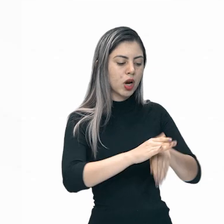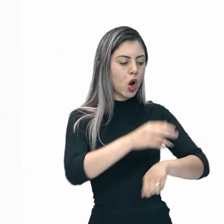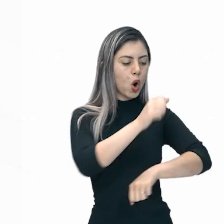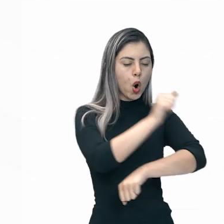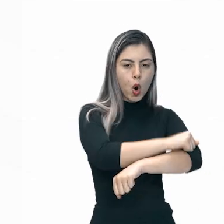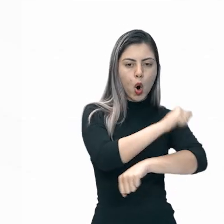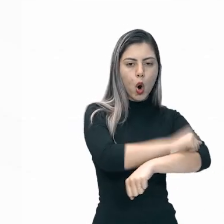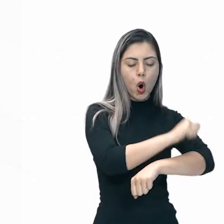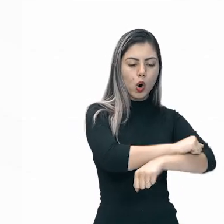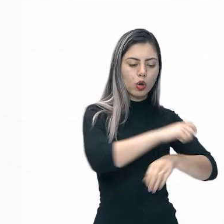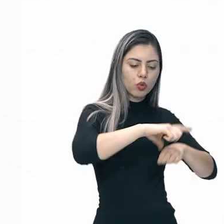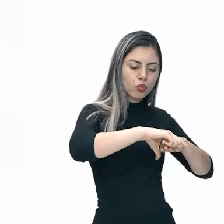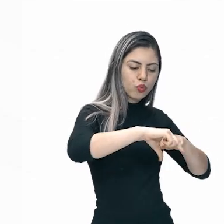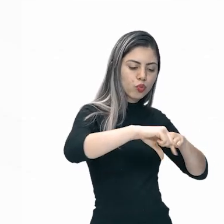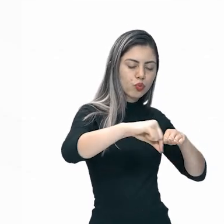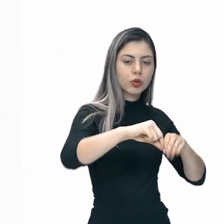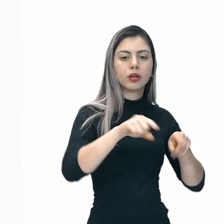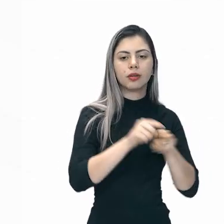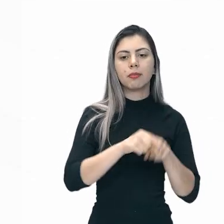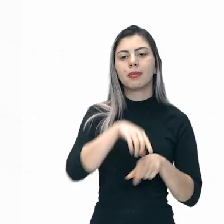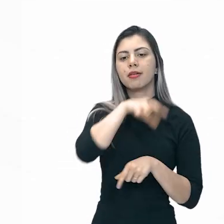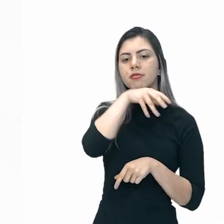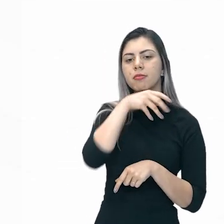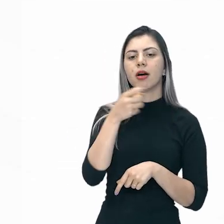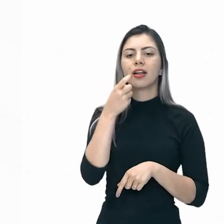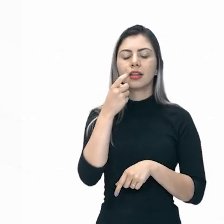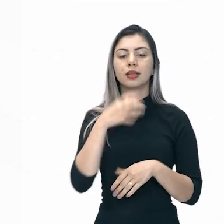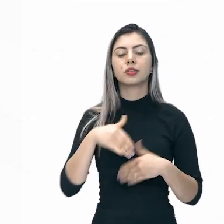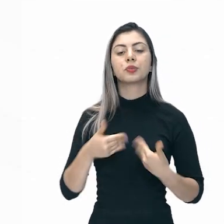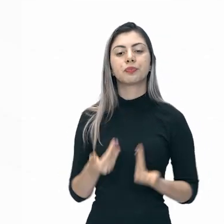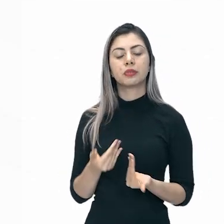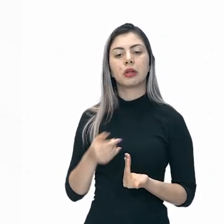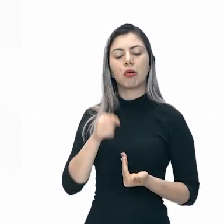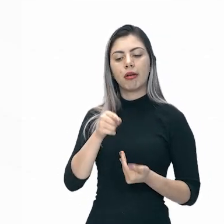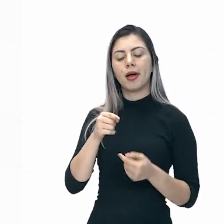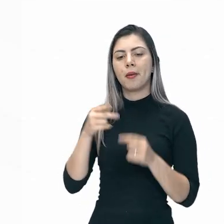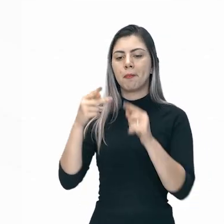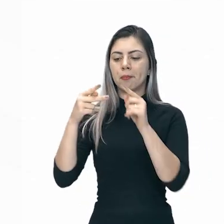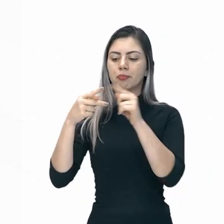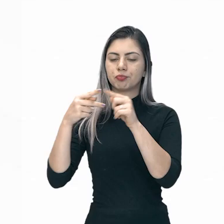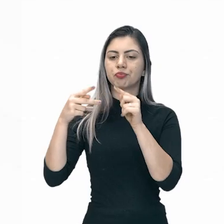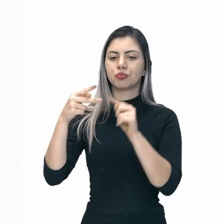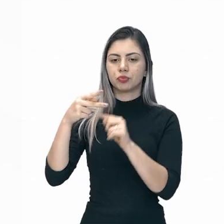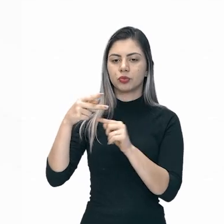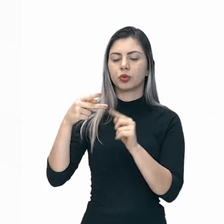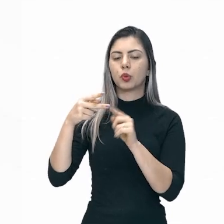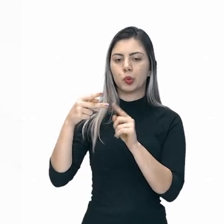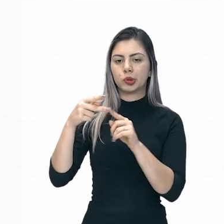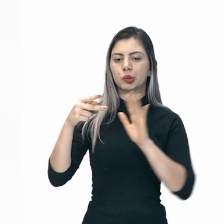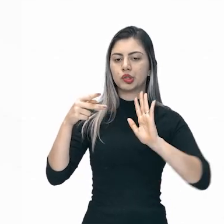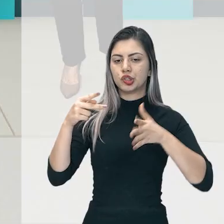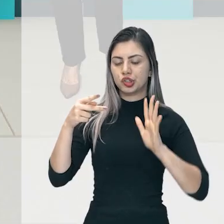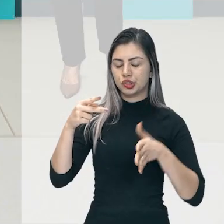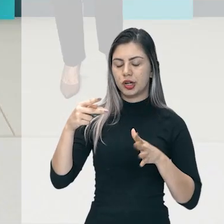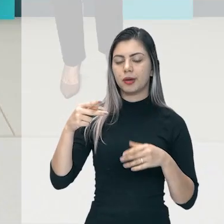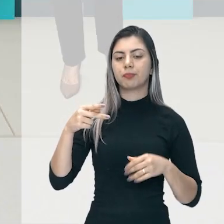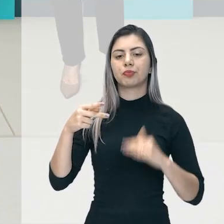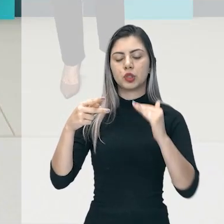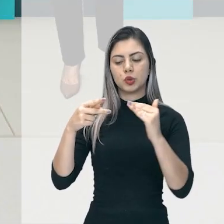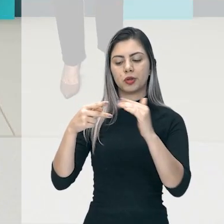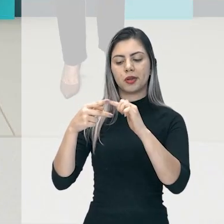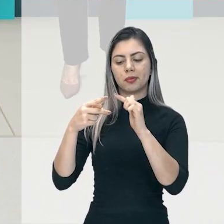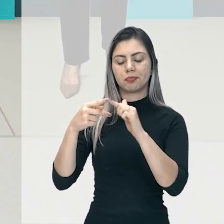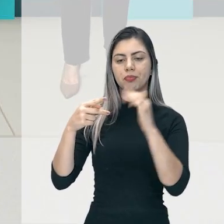de animais. Então, falamos do Paleolítico inferior e Paleolítico superior.